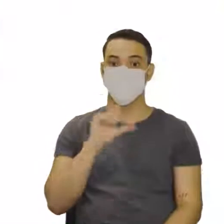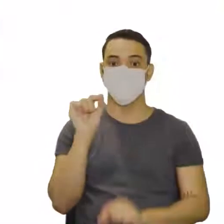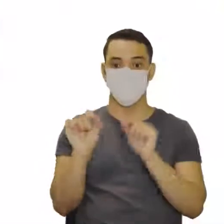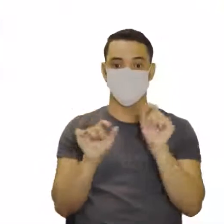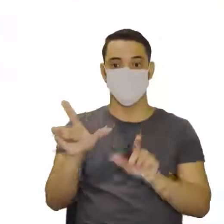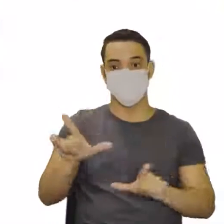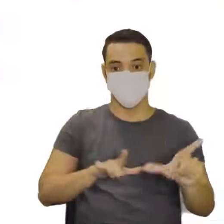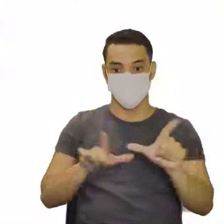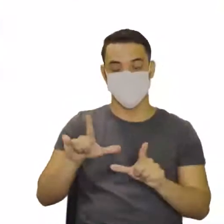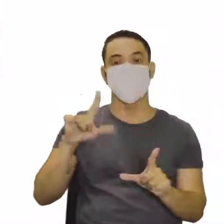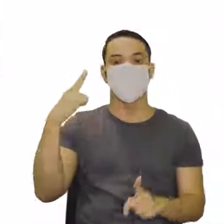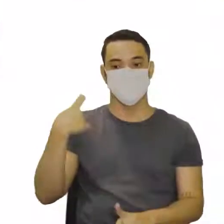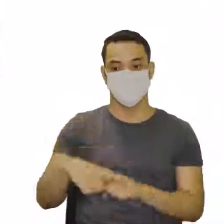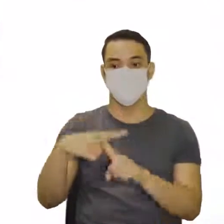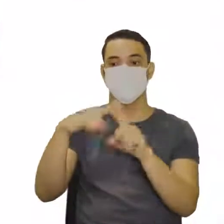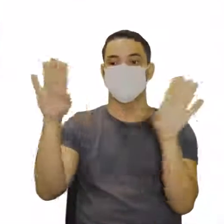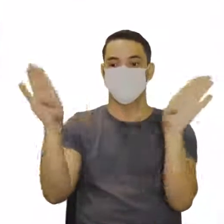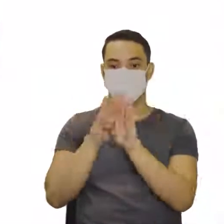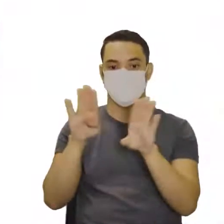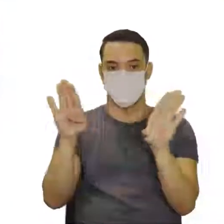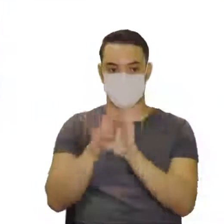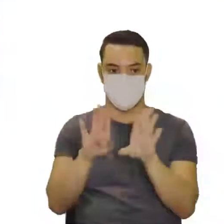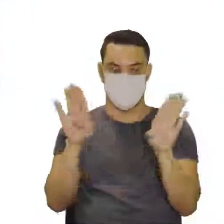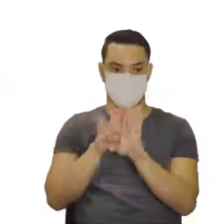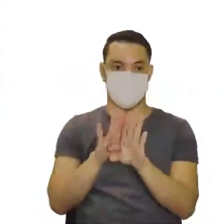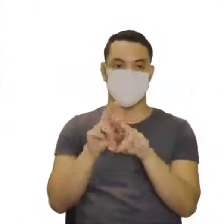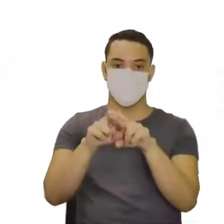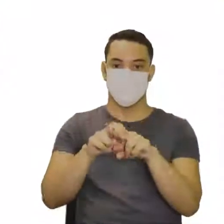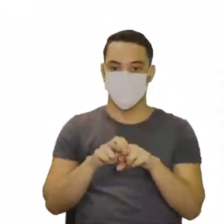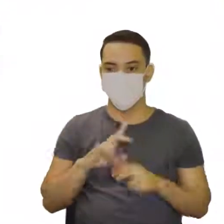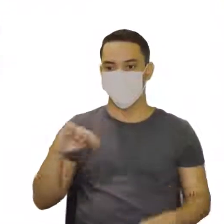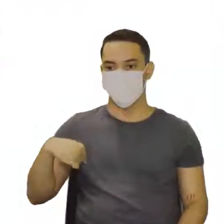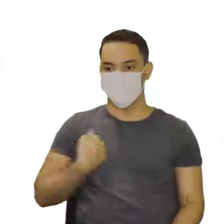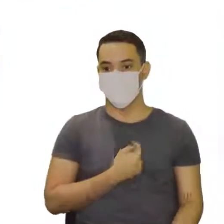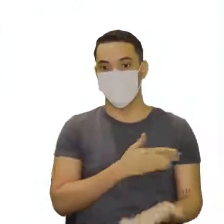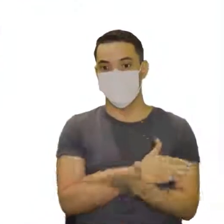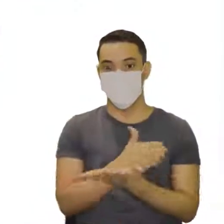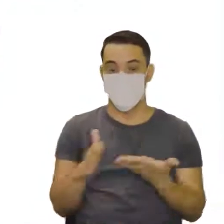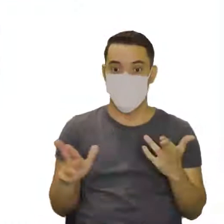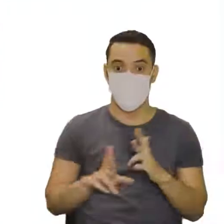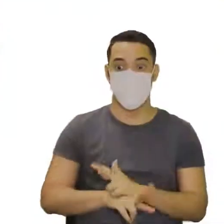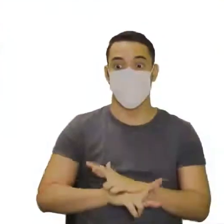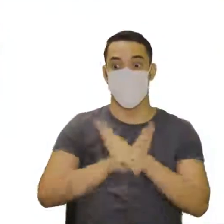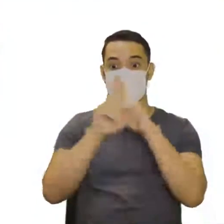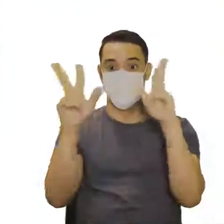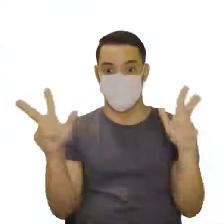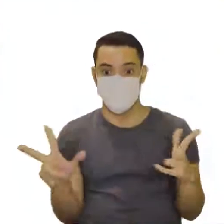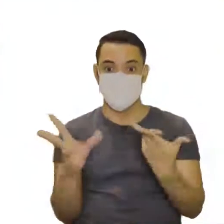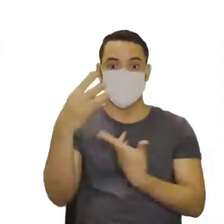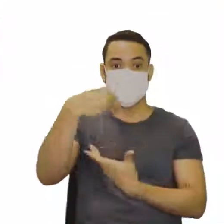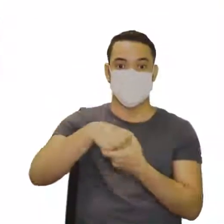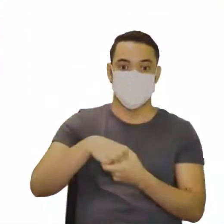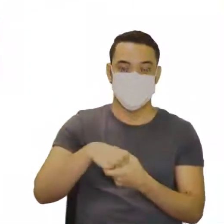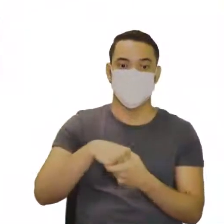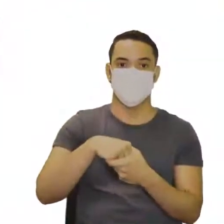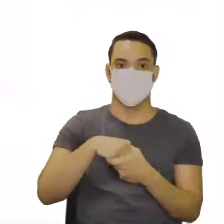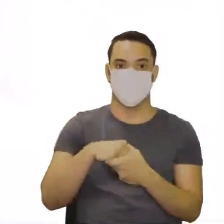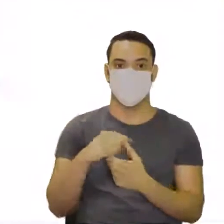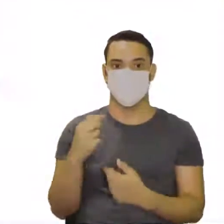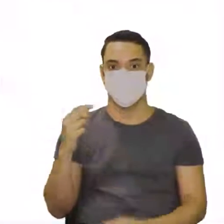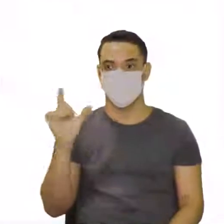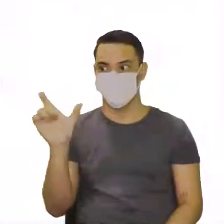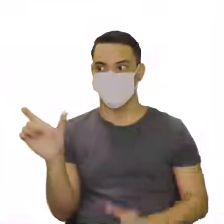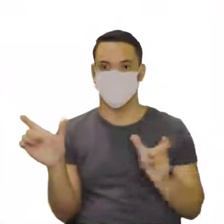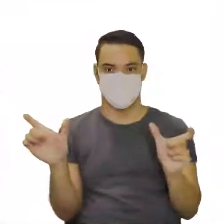trabalho positivo, tá bom? Aí a gente já começa a ver também as diferenças de receptores e geradores,